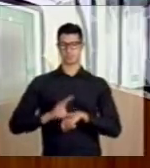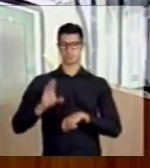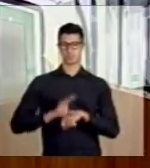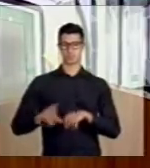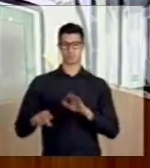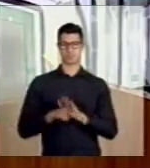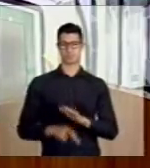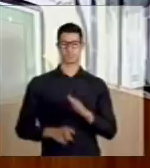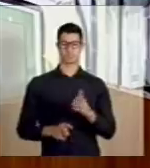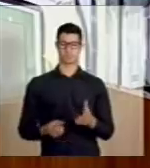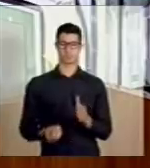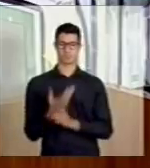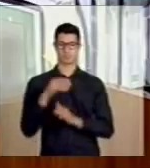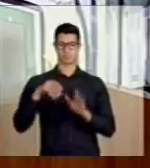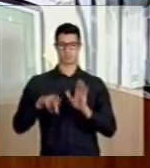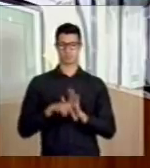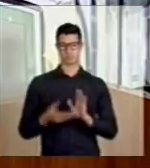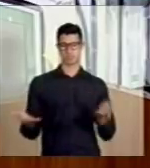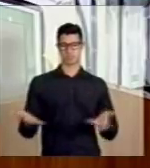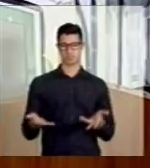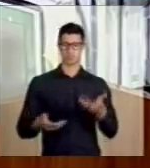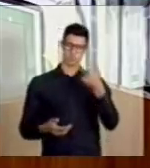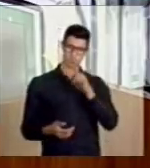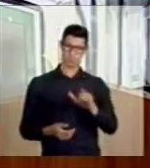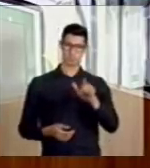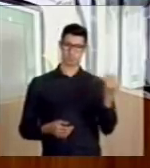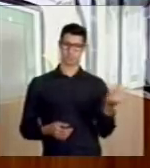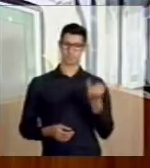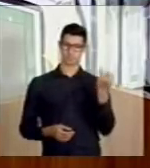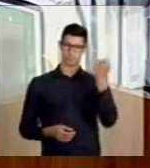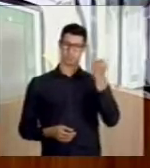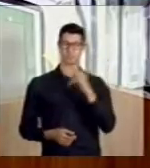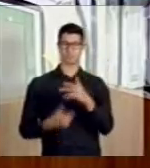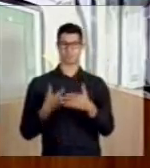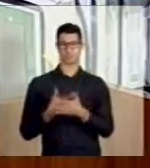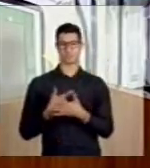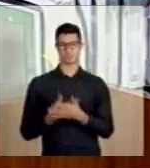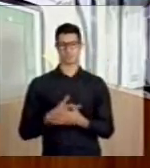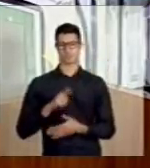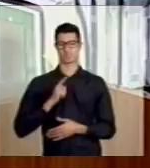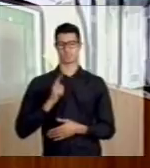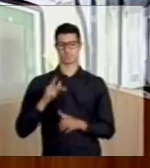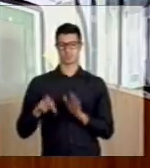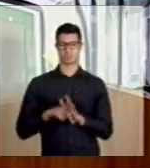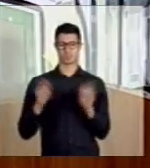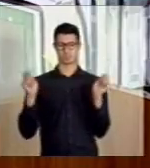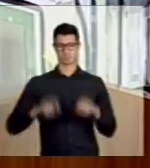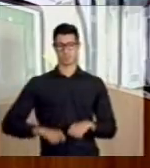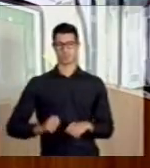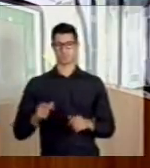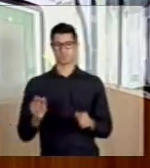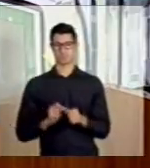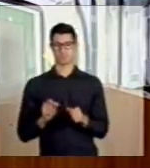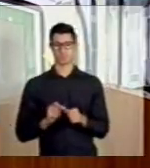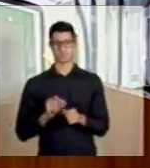constitucional suscitado nesta causa, concerne ao relevantíssimo papel que compete a esta Corte Suprema